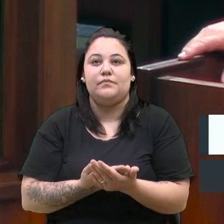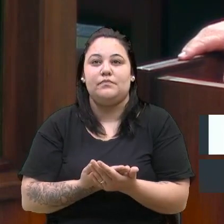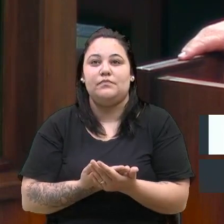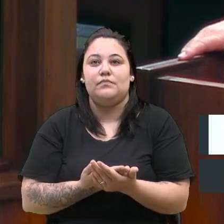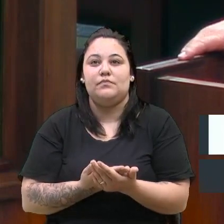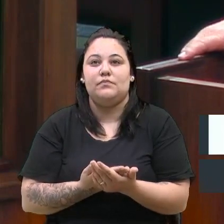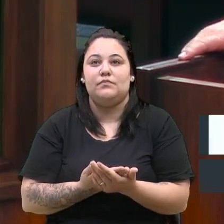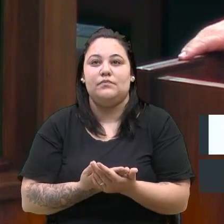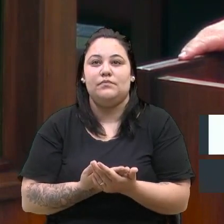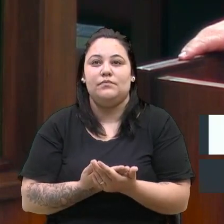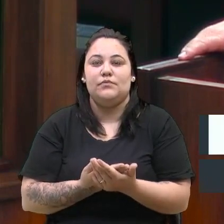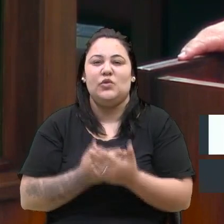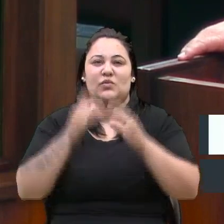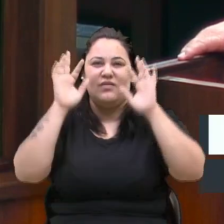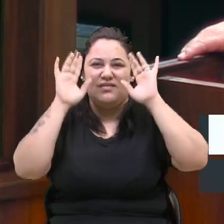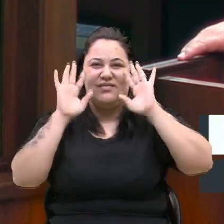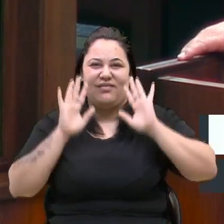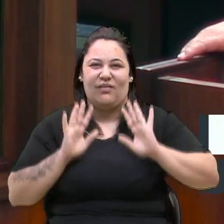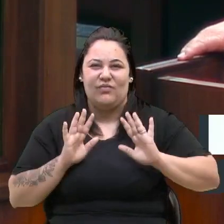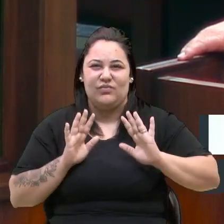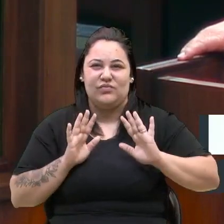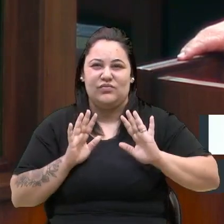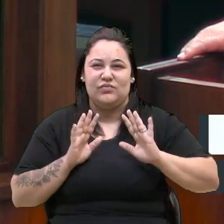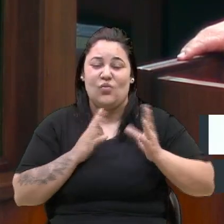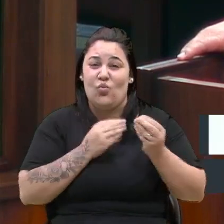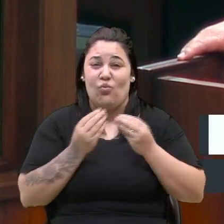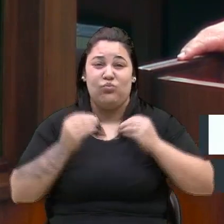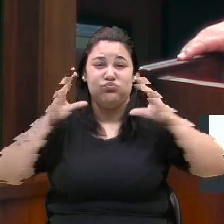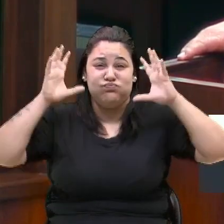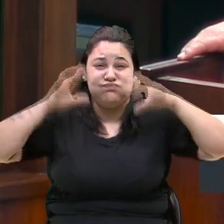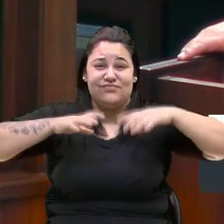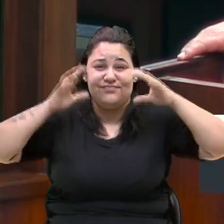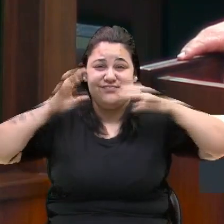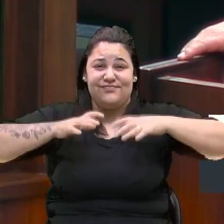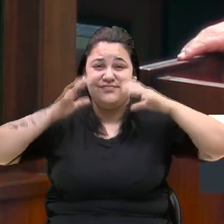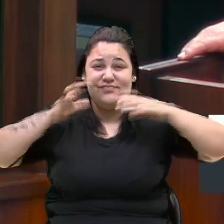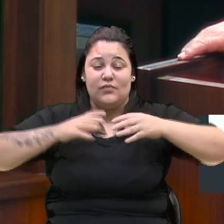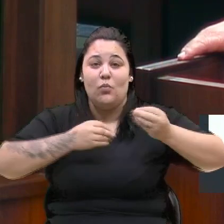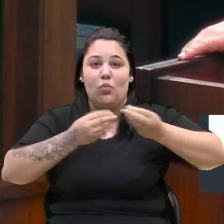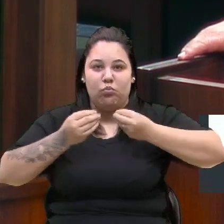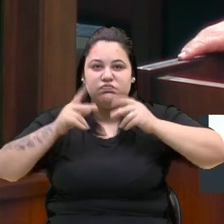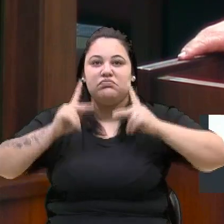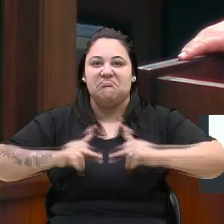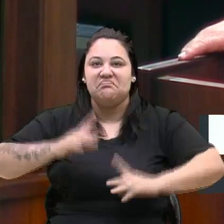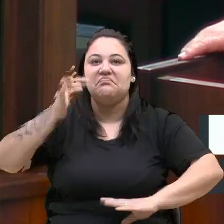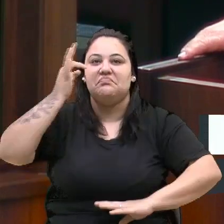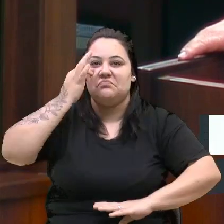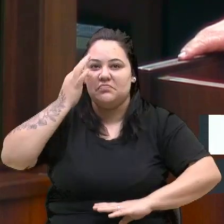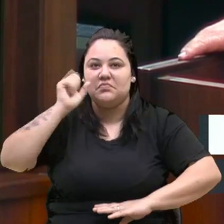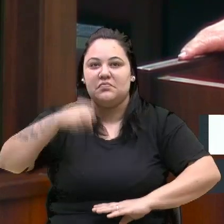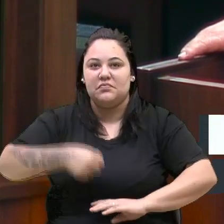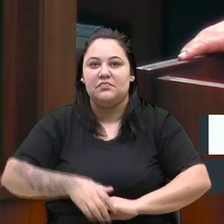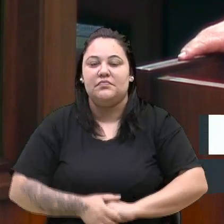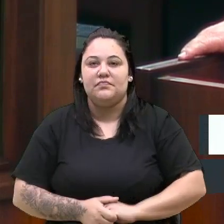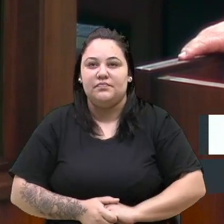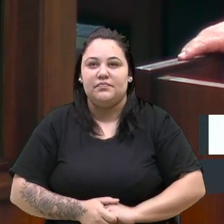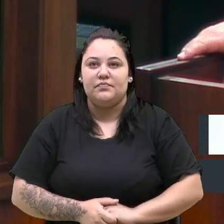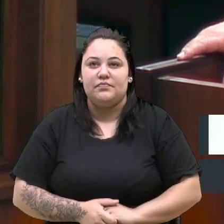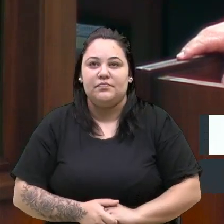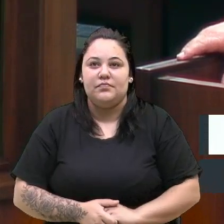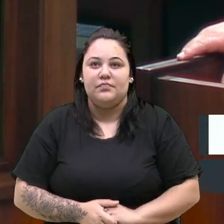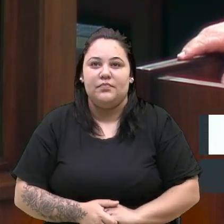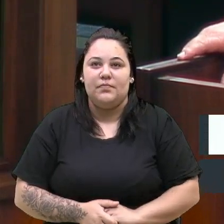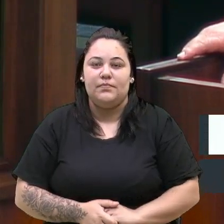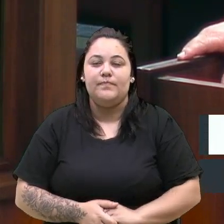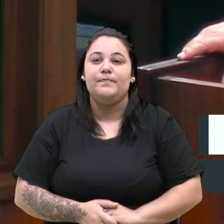apesar do tempo, muita chuva, bastante gente presente. É sinal que as pessoas estavam